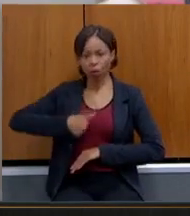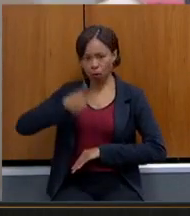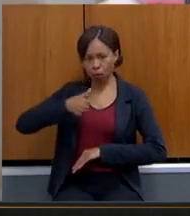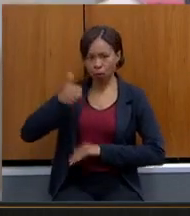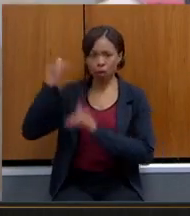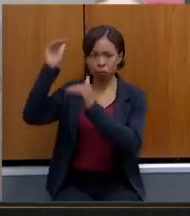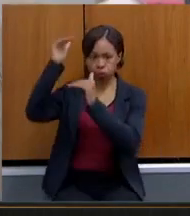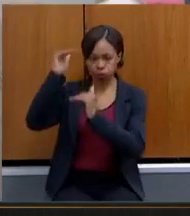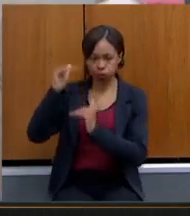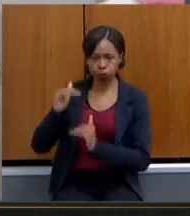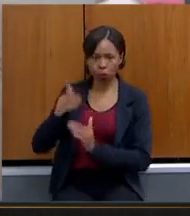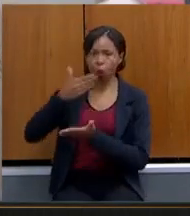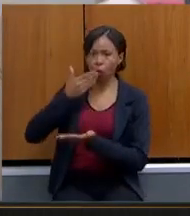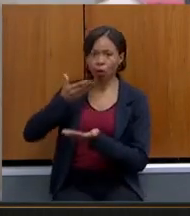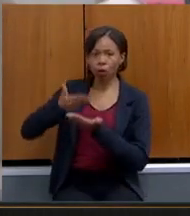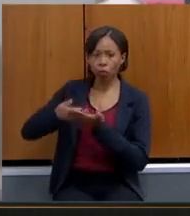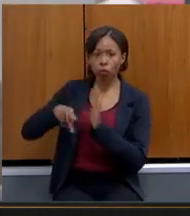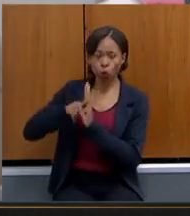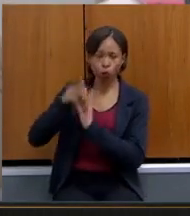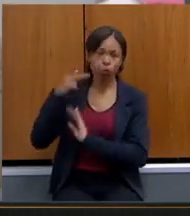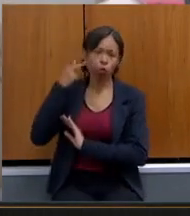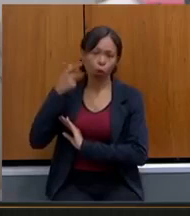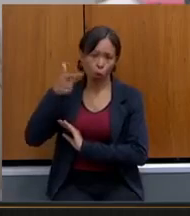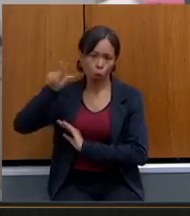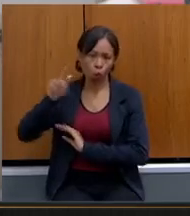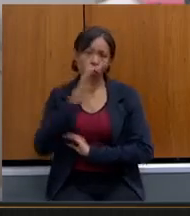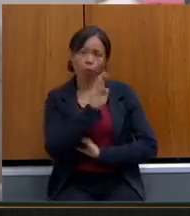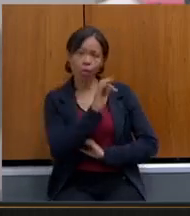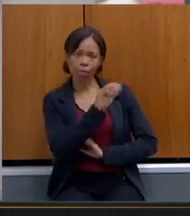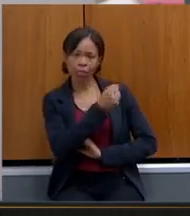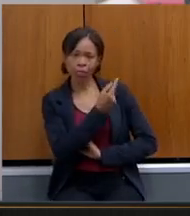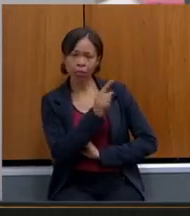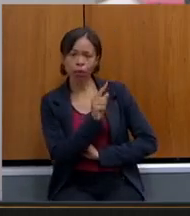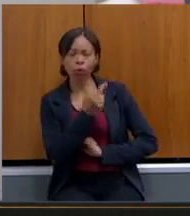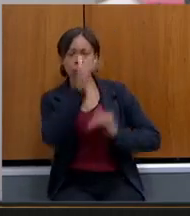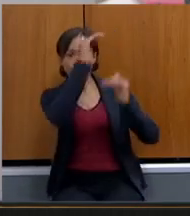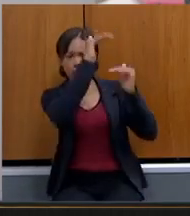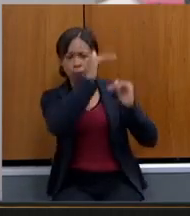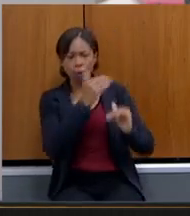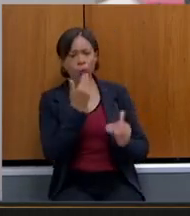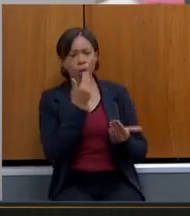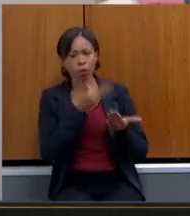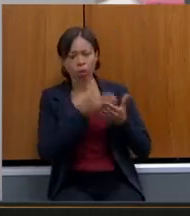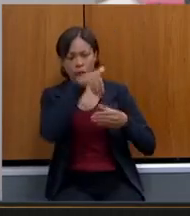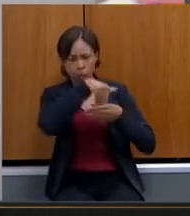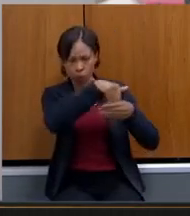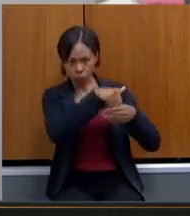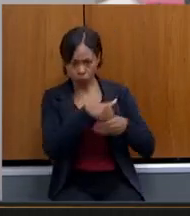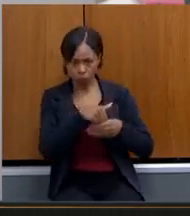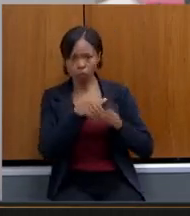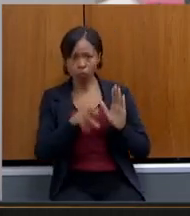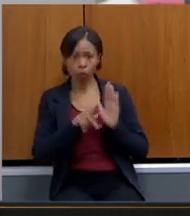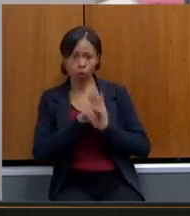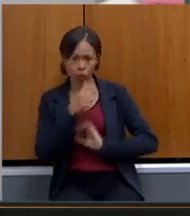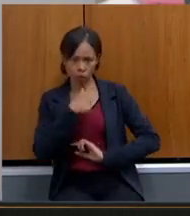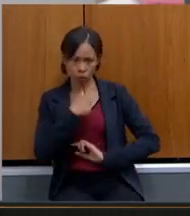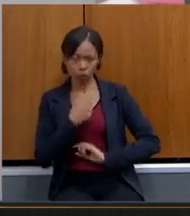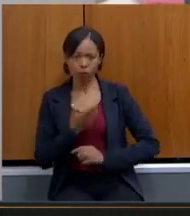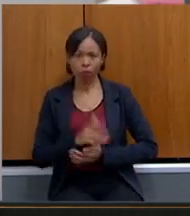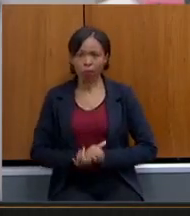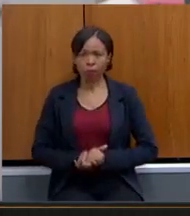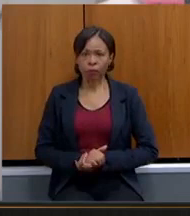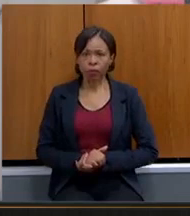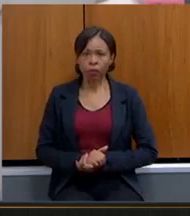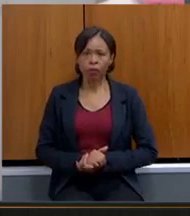de autoria dos demais colegas parlamentares o deputado Betão conduzirá a votação dos requerimentos de autoria